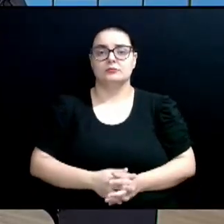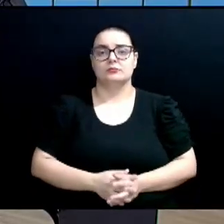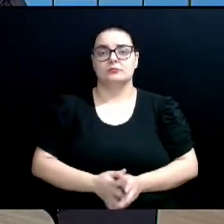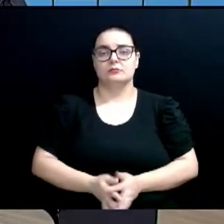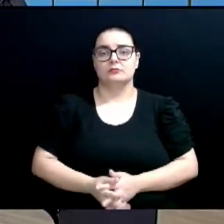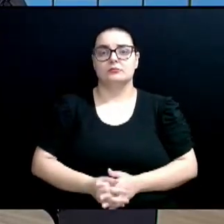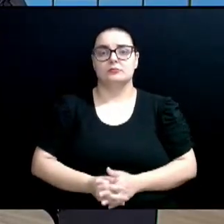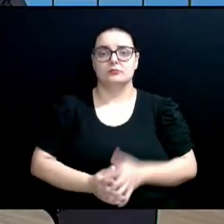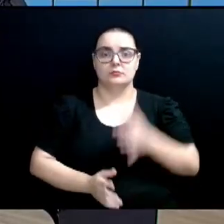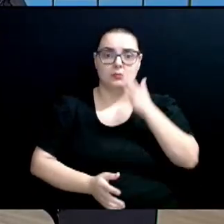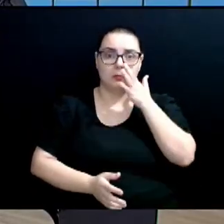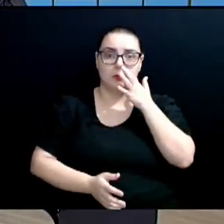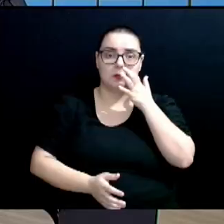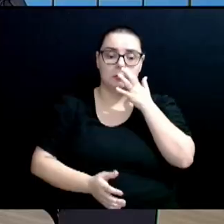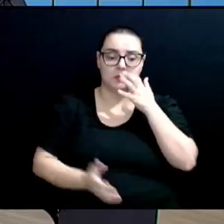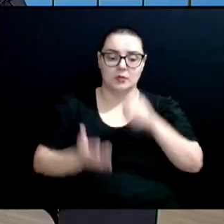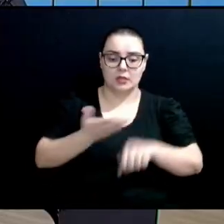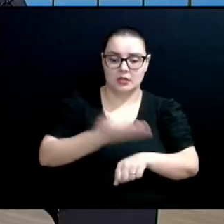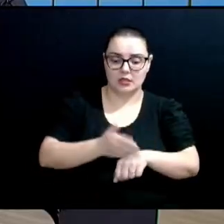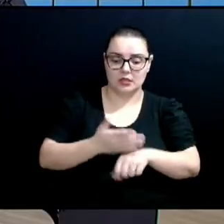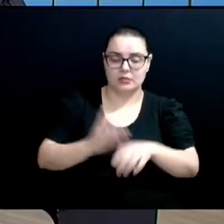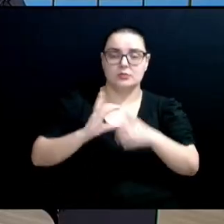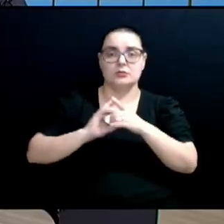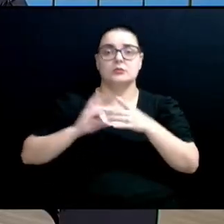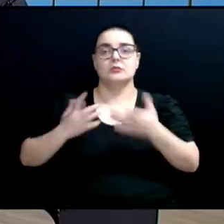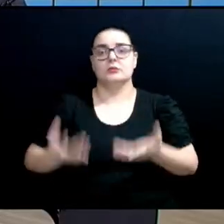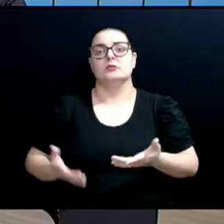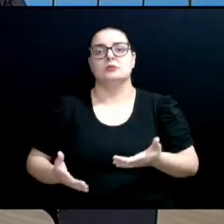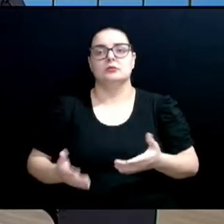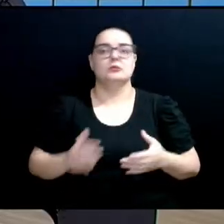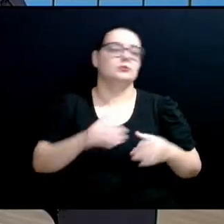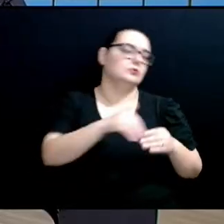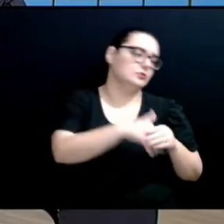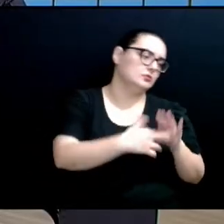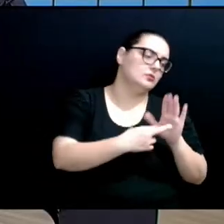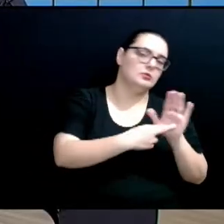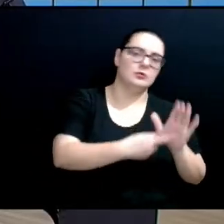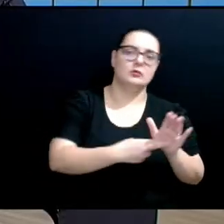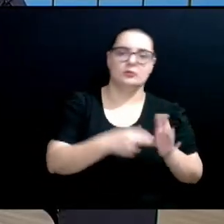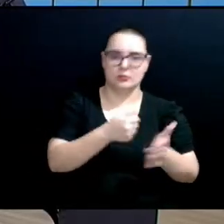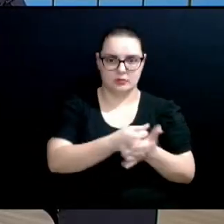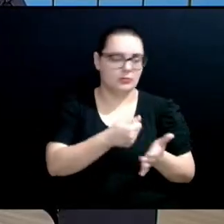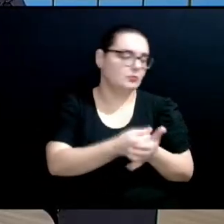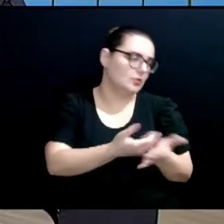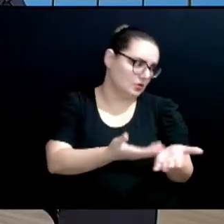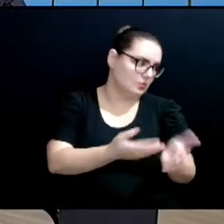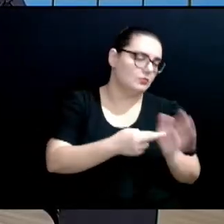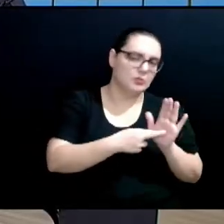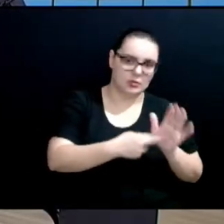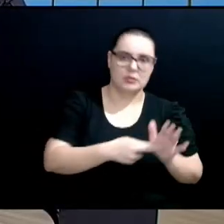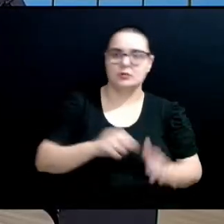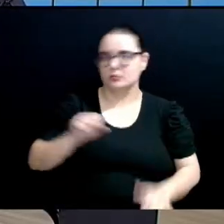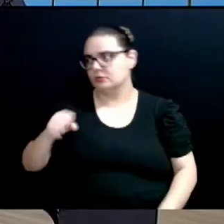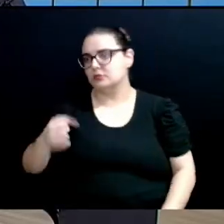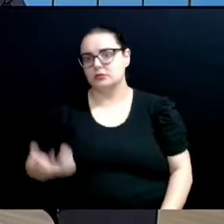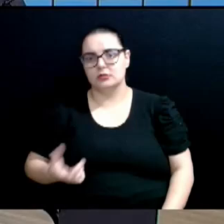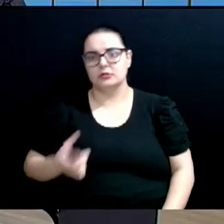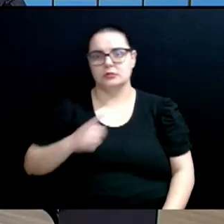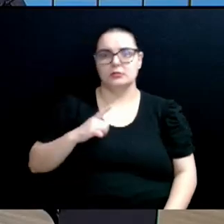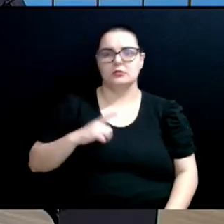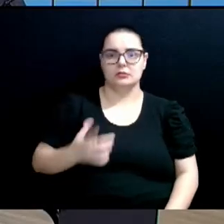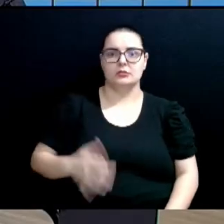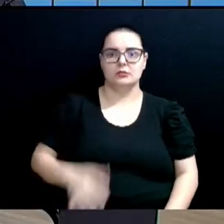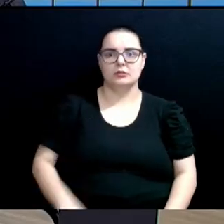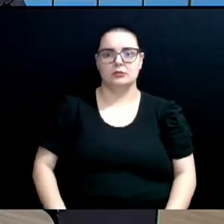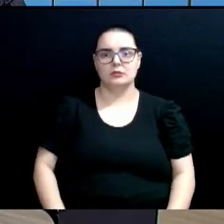exercício da democracia, né, seja do voto em representantes e a cobrança por esses representantes, né, porque tem esse outro lado da história.